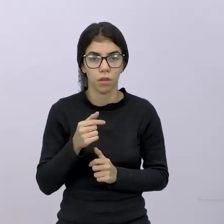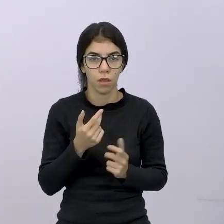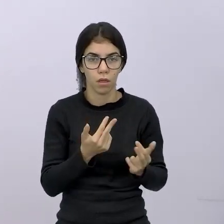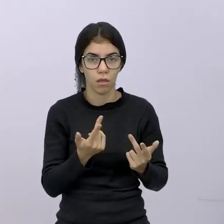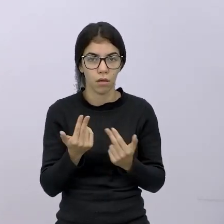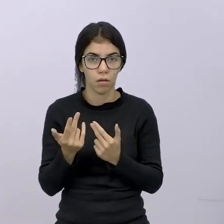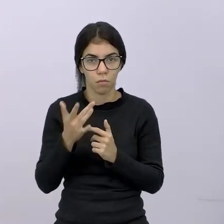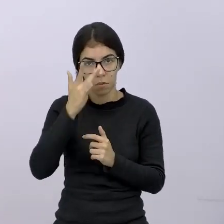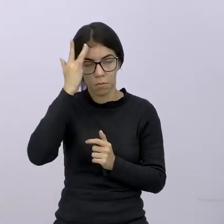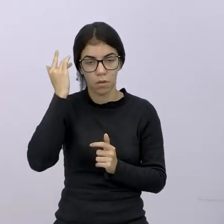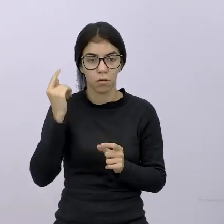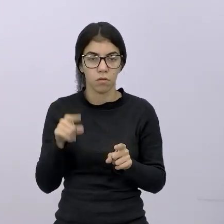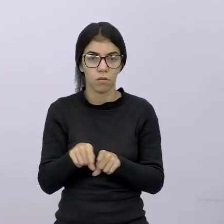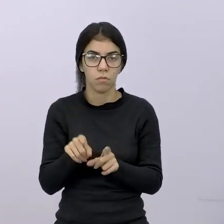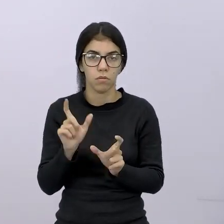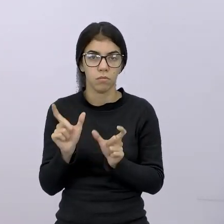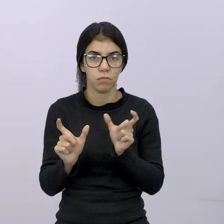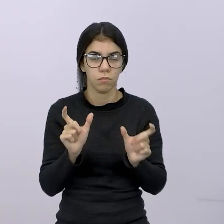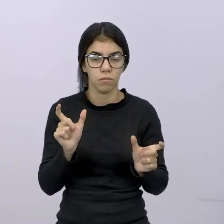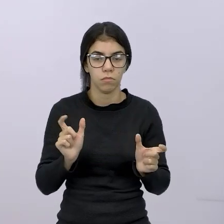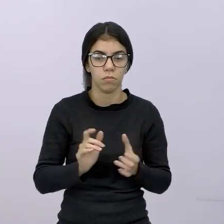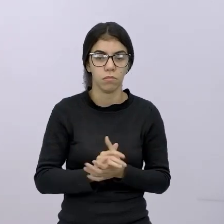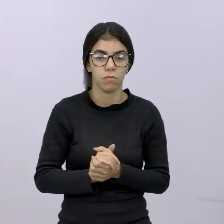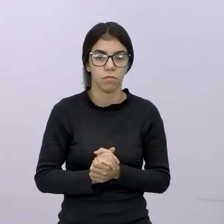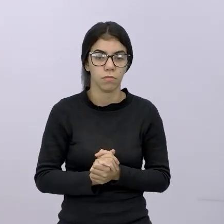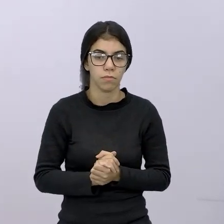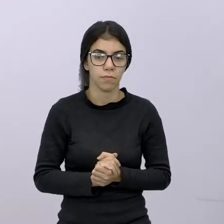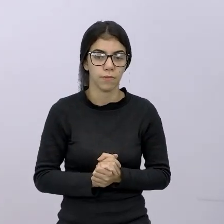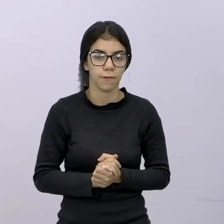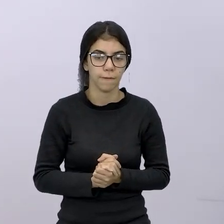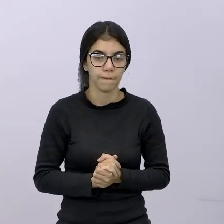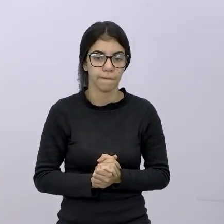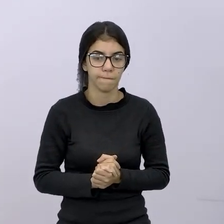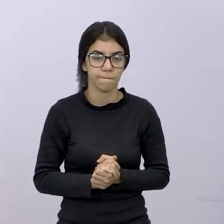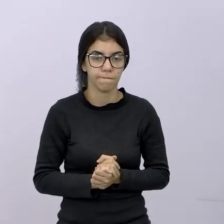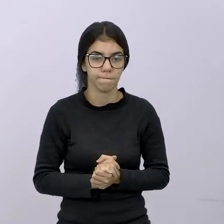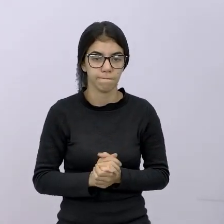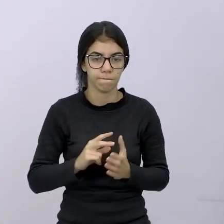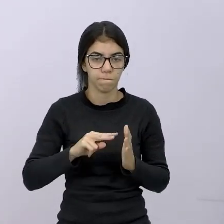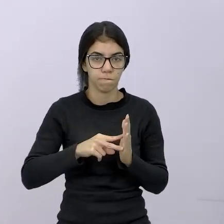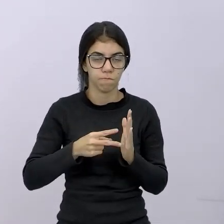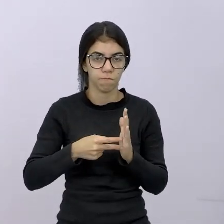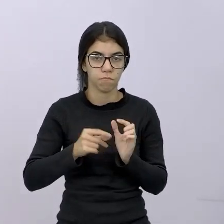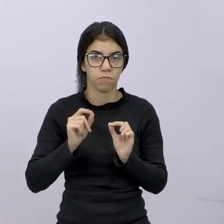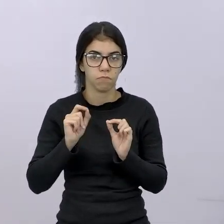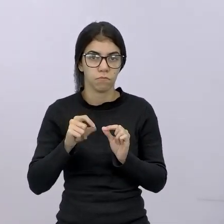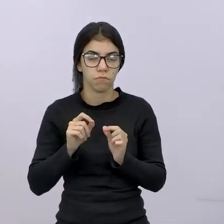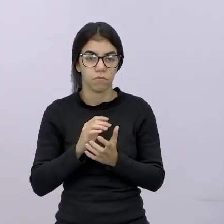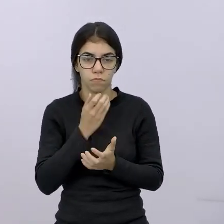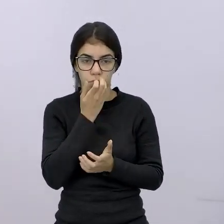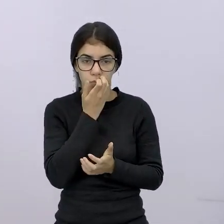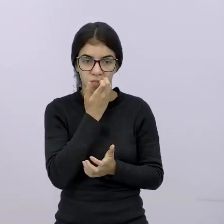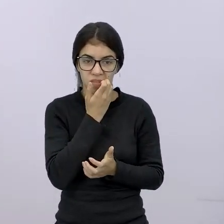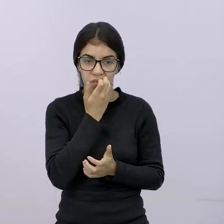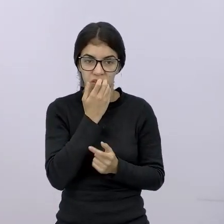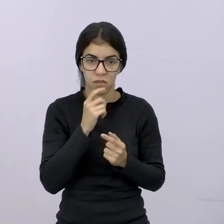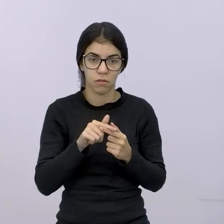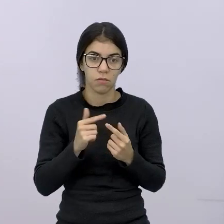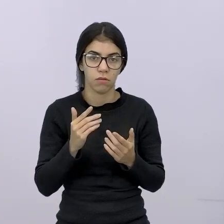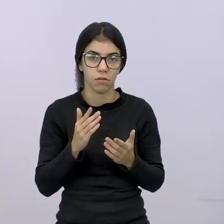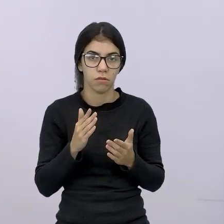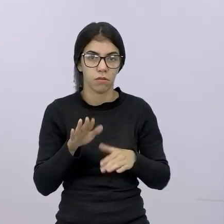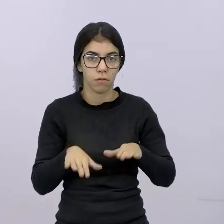uma pessoa, né, pela própria palavra, pelo próprio sentido, é algo que é idêntico, mas ao mesmo tempo não é também,